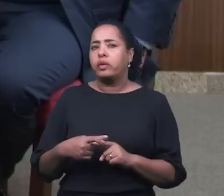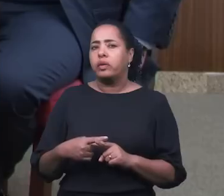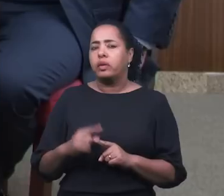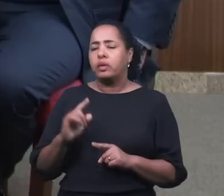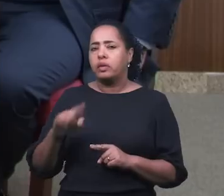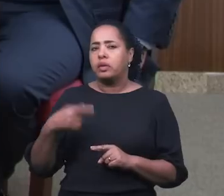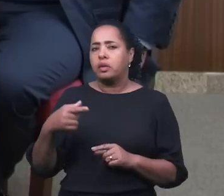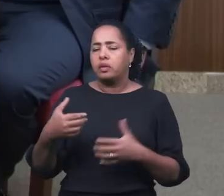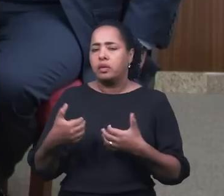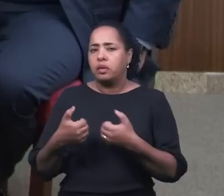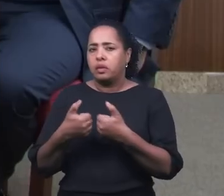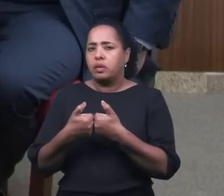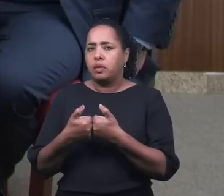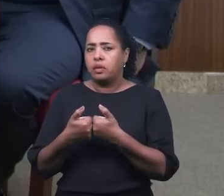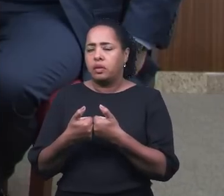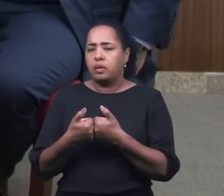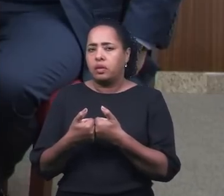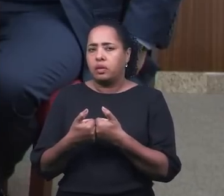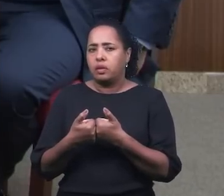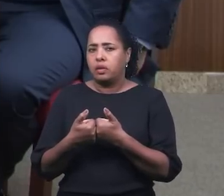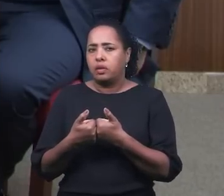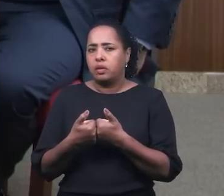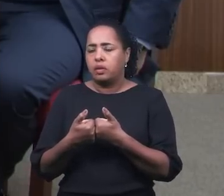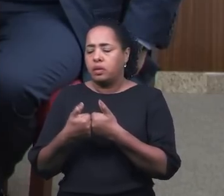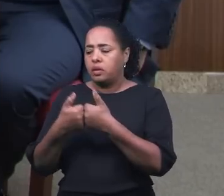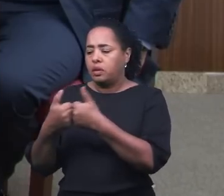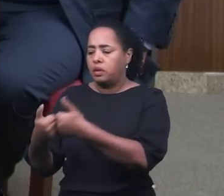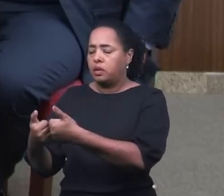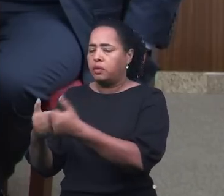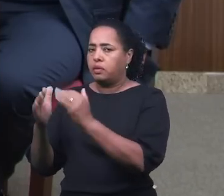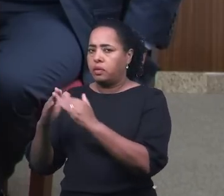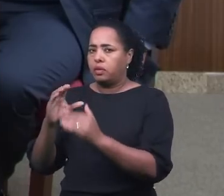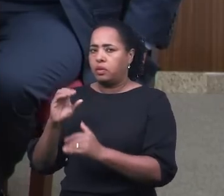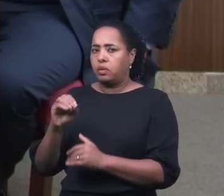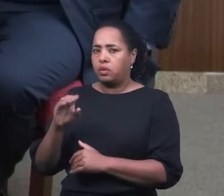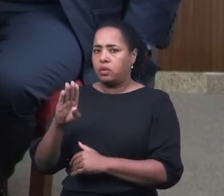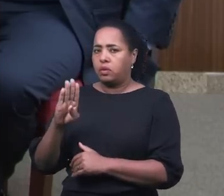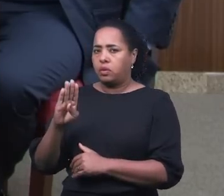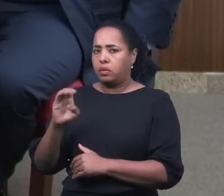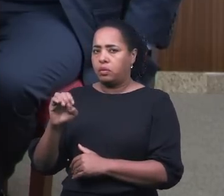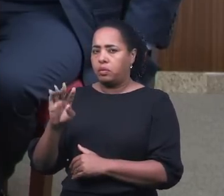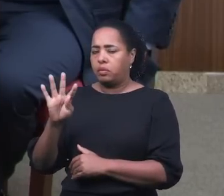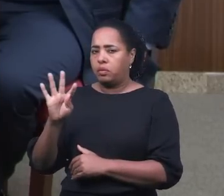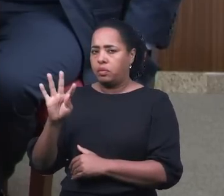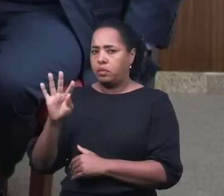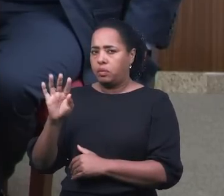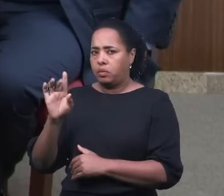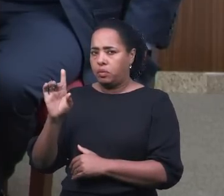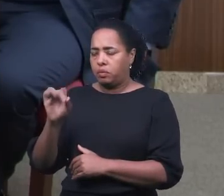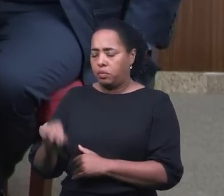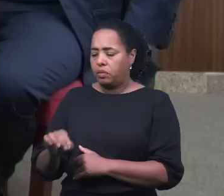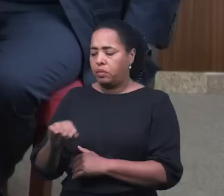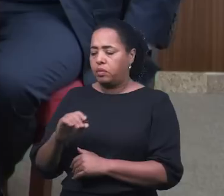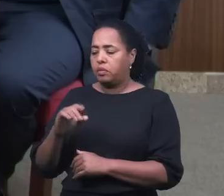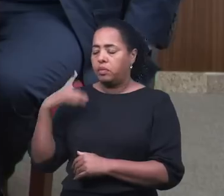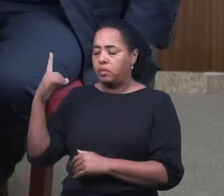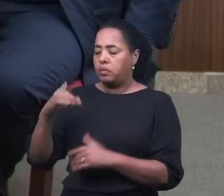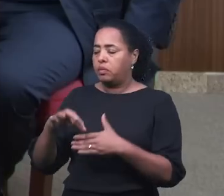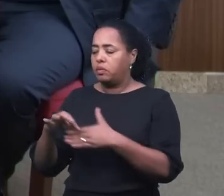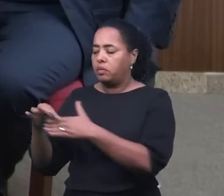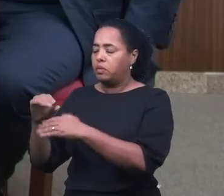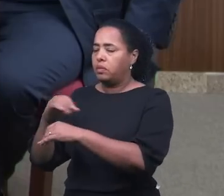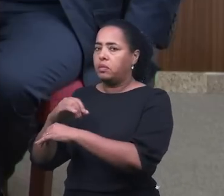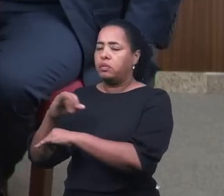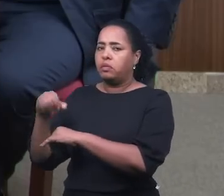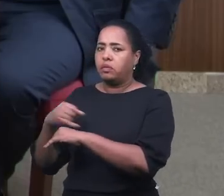depois que a arca do Senhor estava na casa de Obed-Edom, o rei Davi levou a Jerusalém. Nós podemos ver que